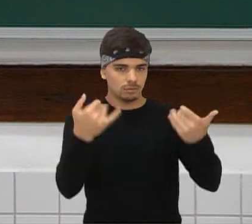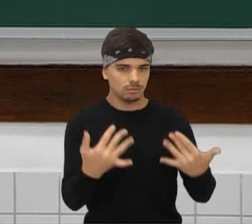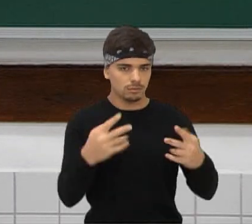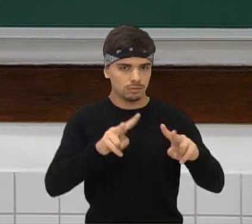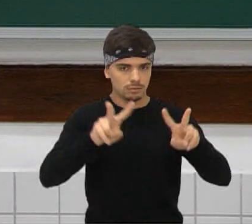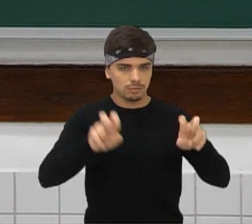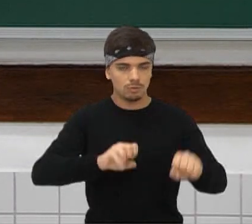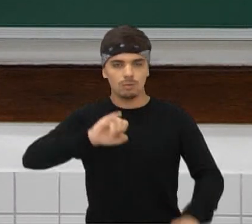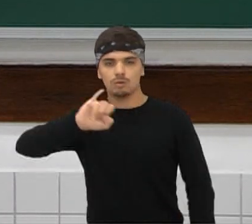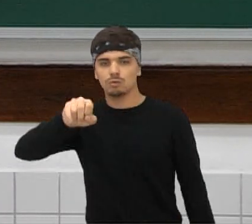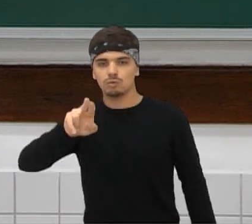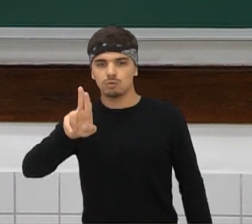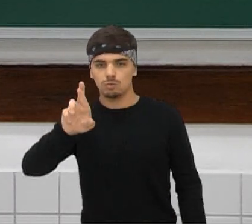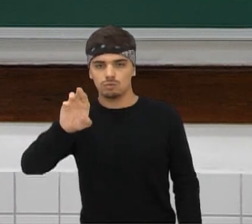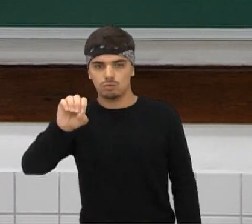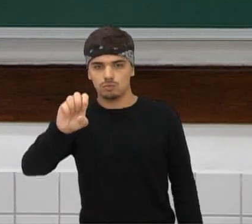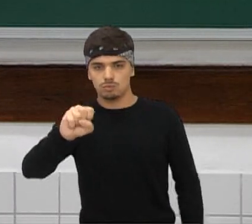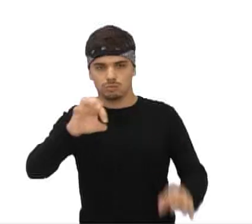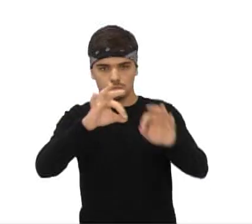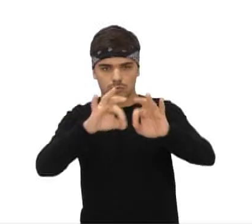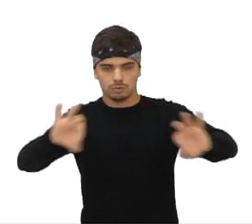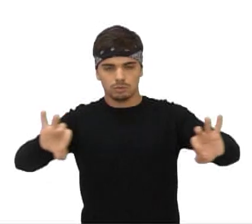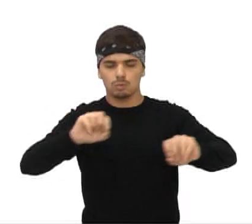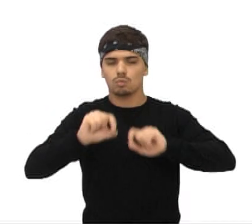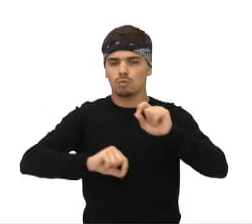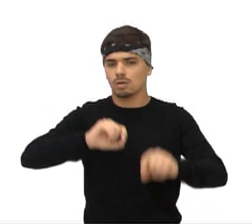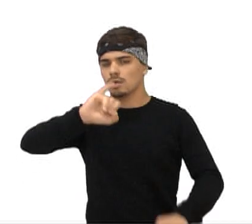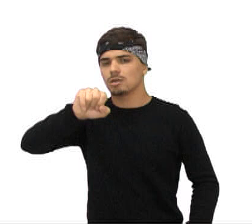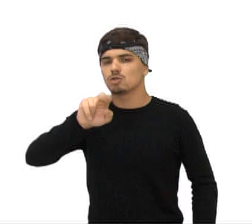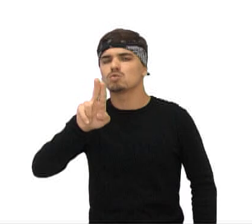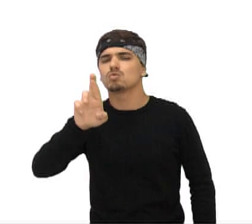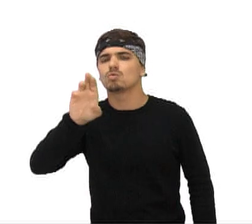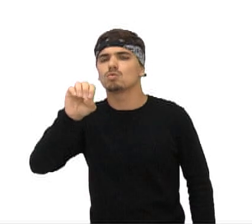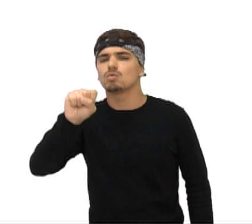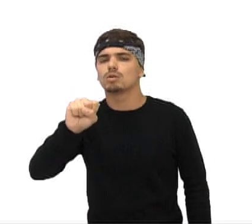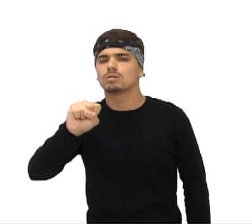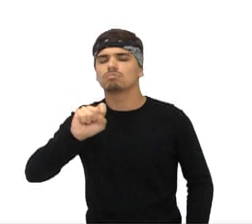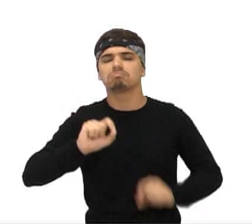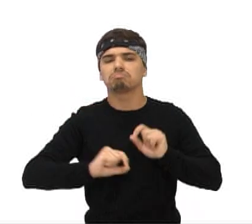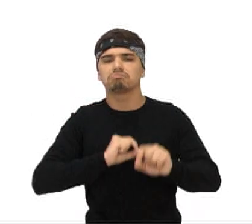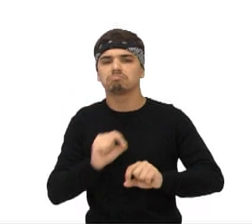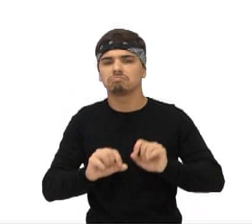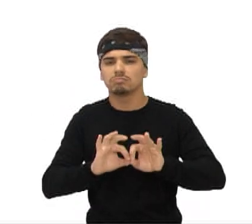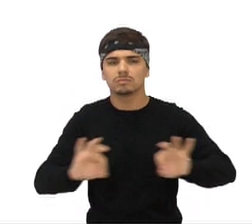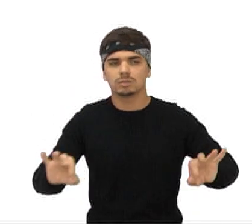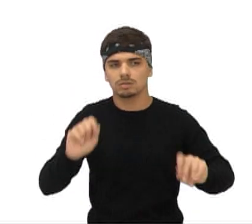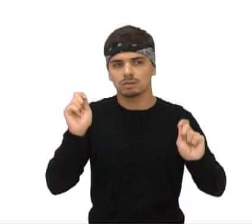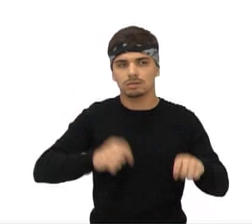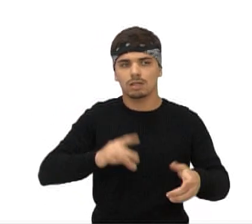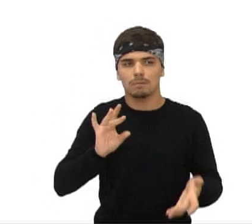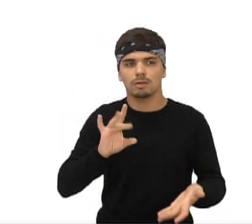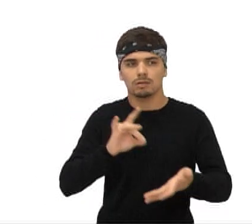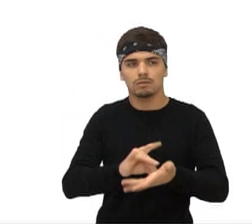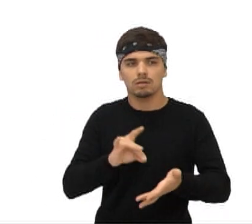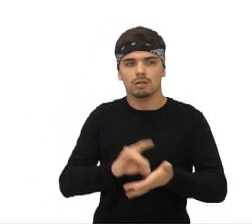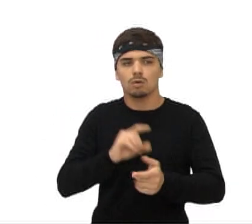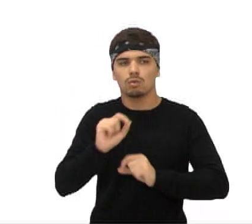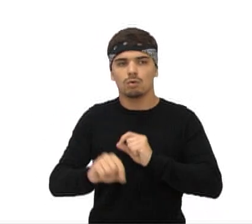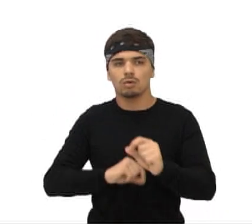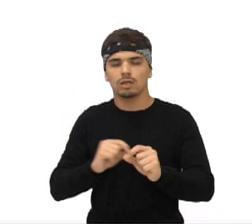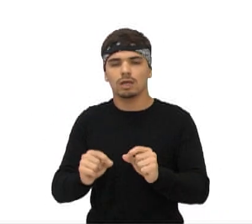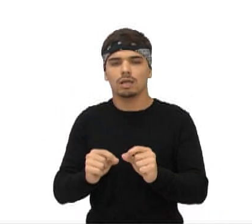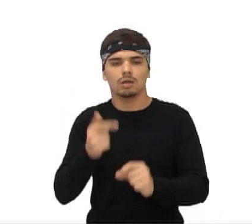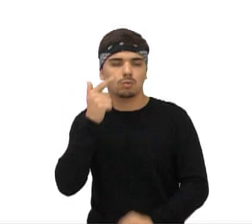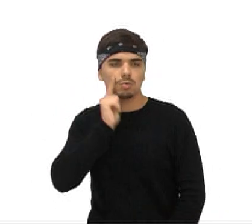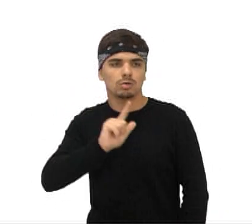os juros simples. Então, o que são juros simples, Então, nós podemos definir juros como rendimento